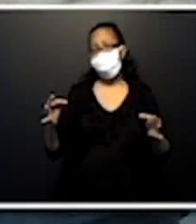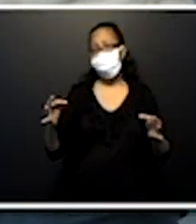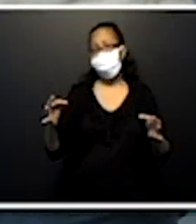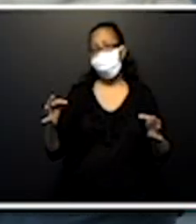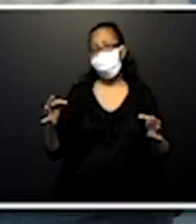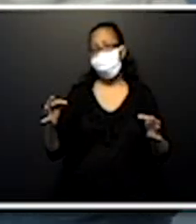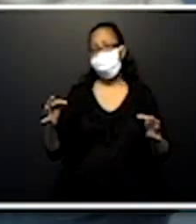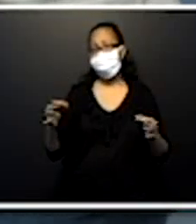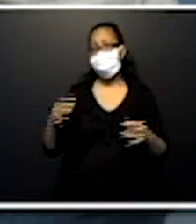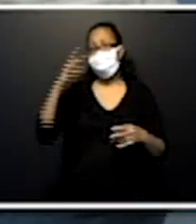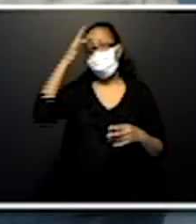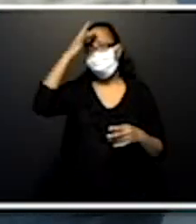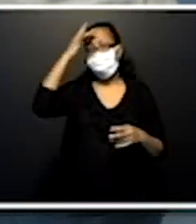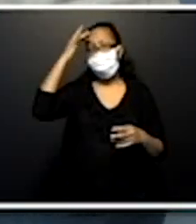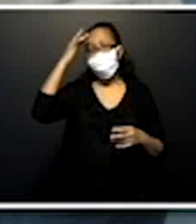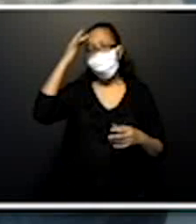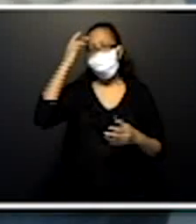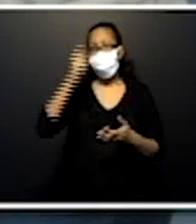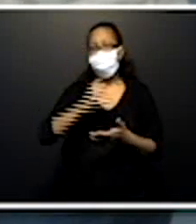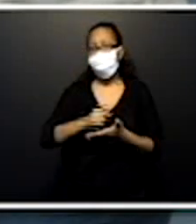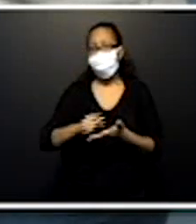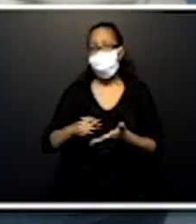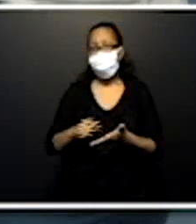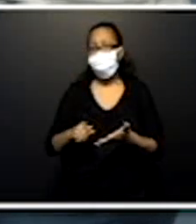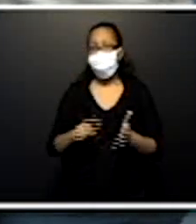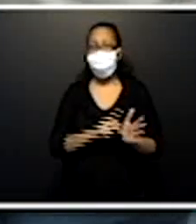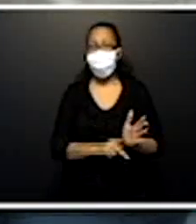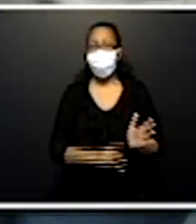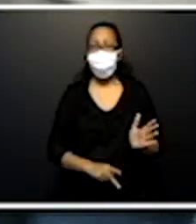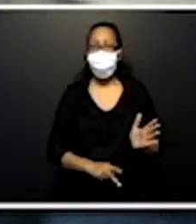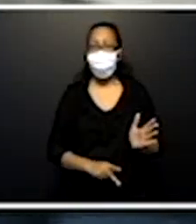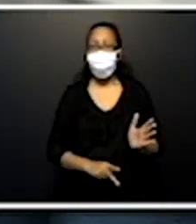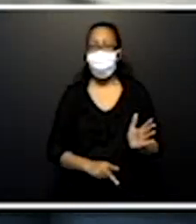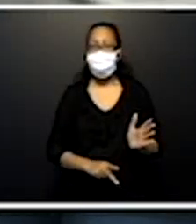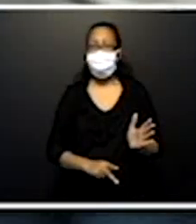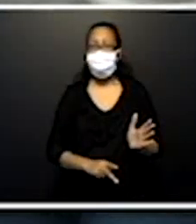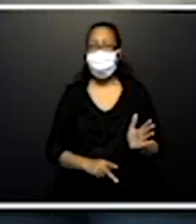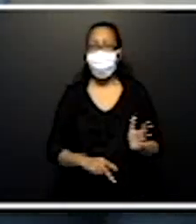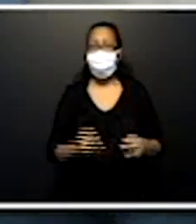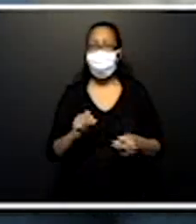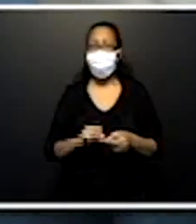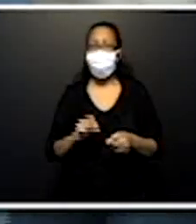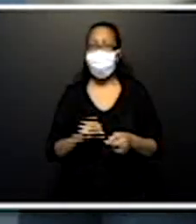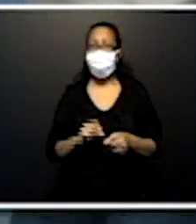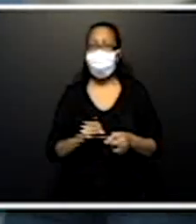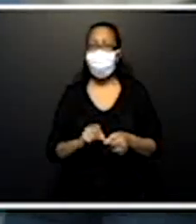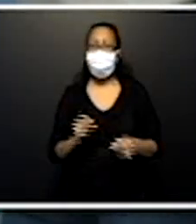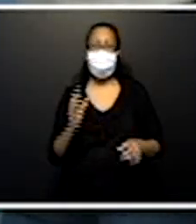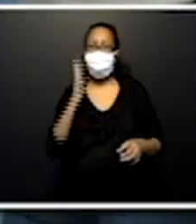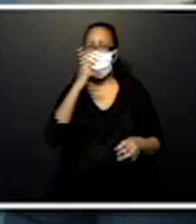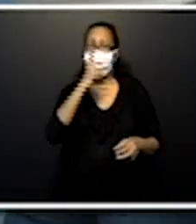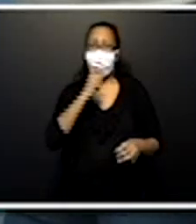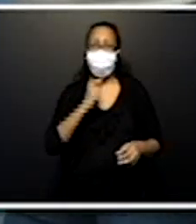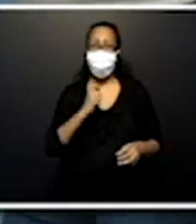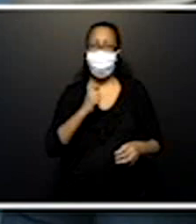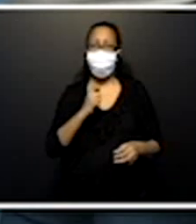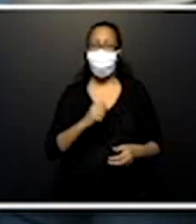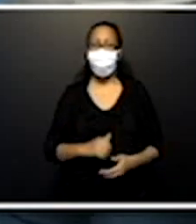não pensou para produzir, para que ele ficasse rico, para que ele ficasse diferente e transmitisse esse significado para